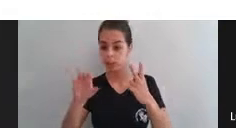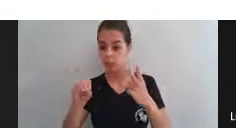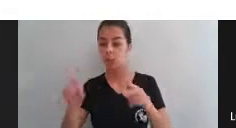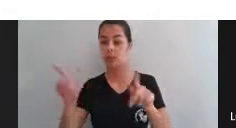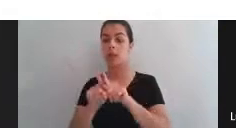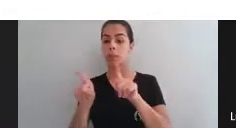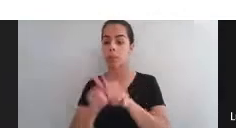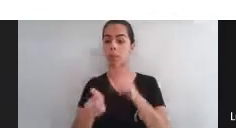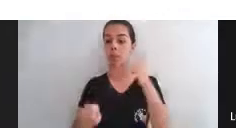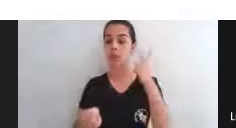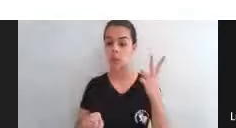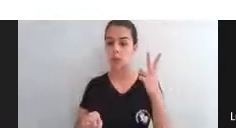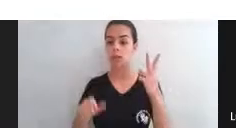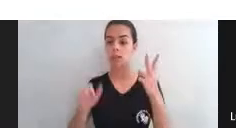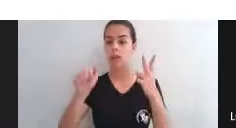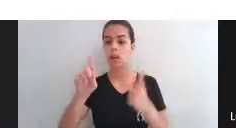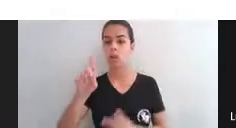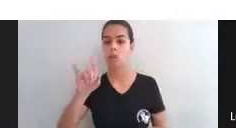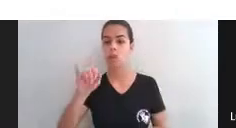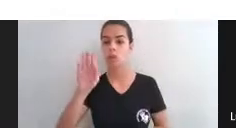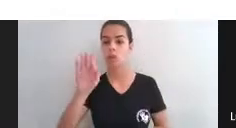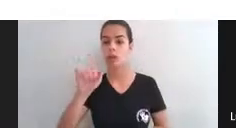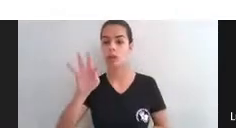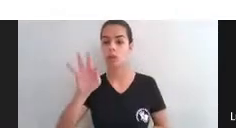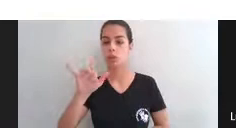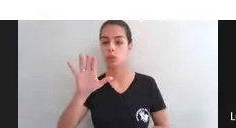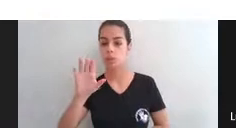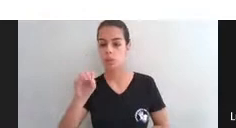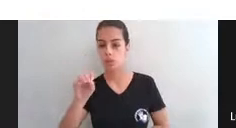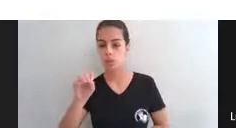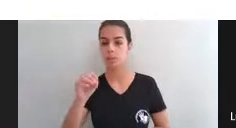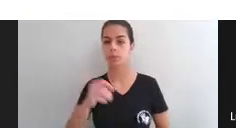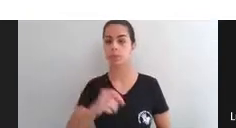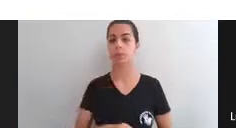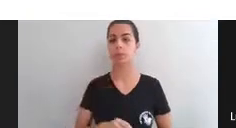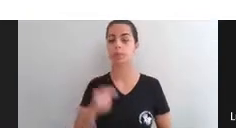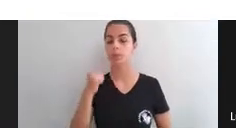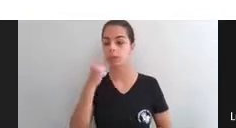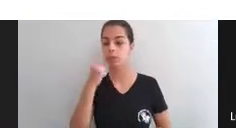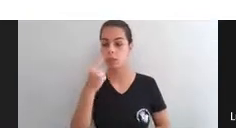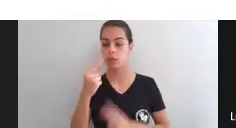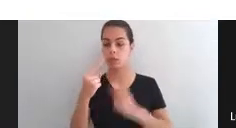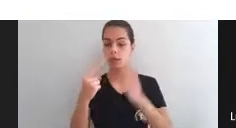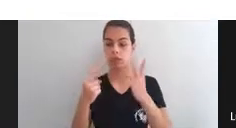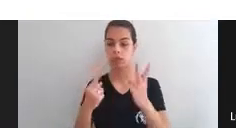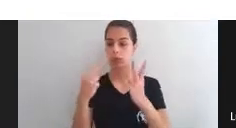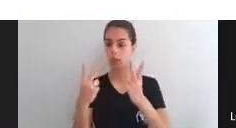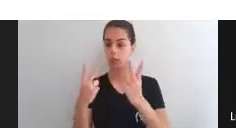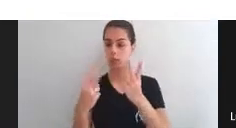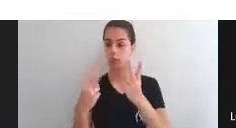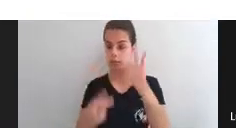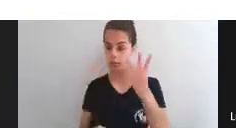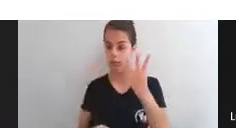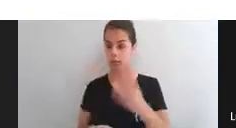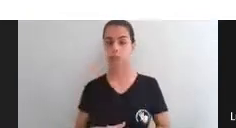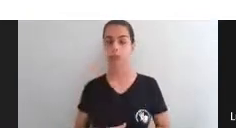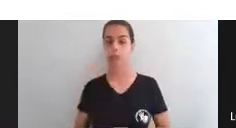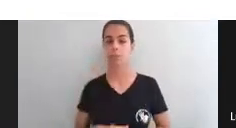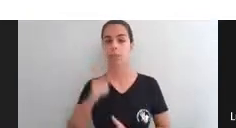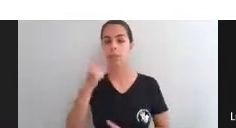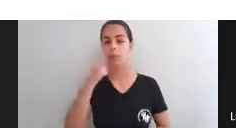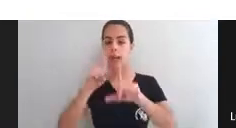ou menos nesse gráfico, né? Aqui eu estou simbolizando o processo inteiro para um gás